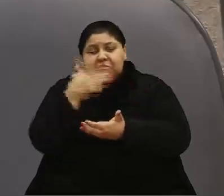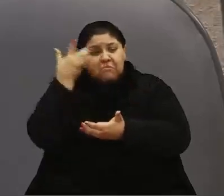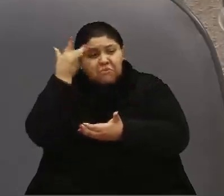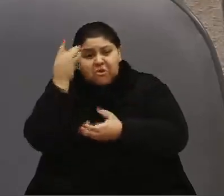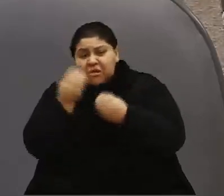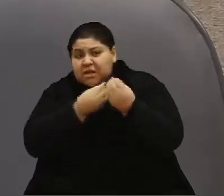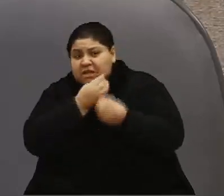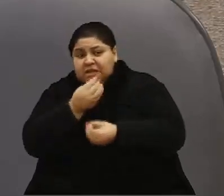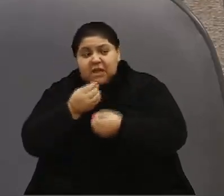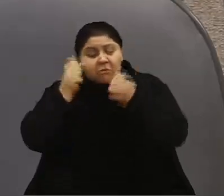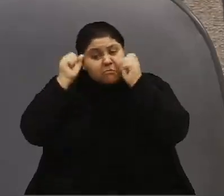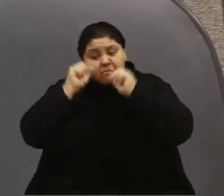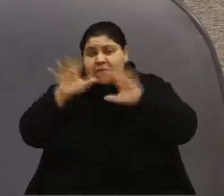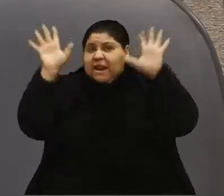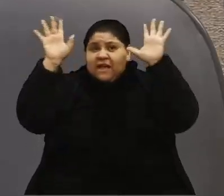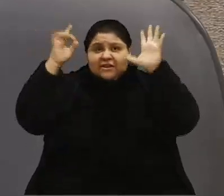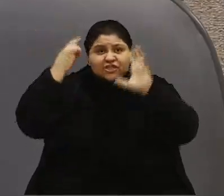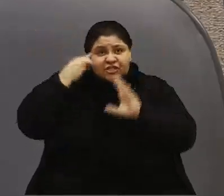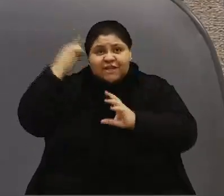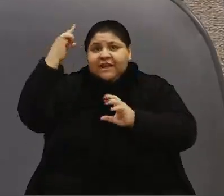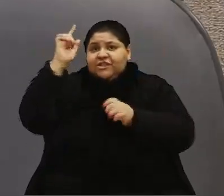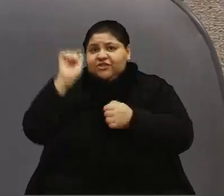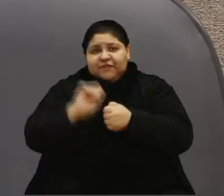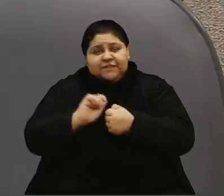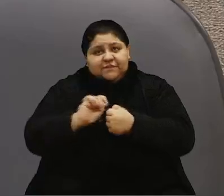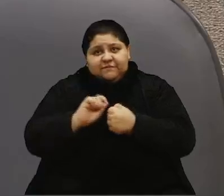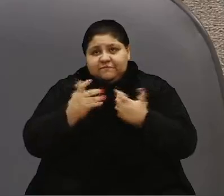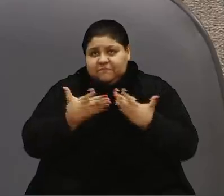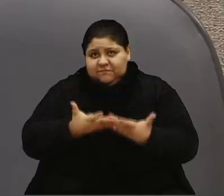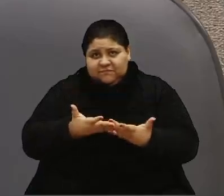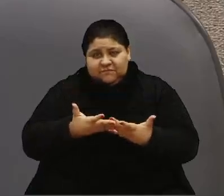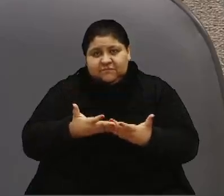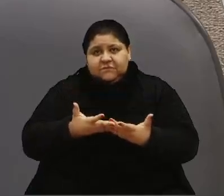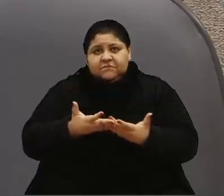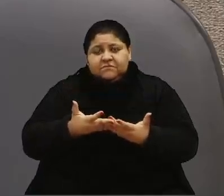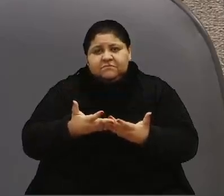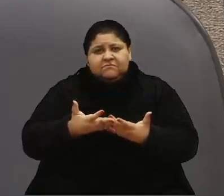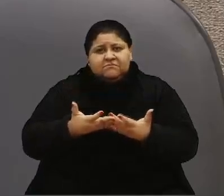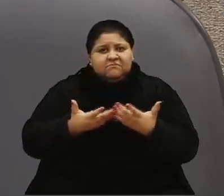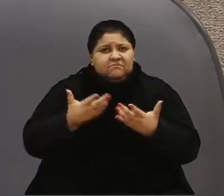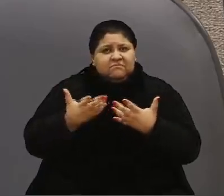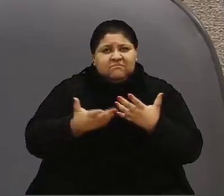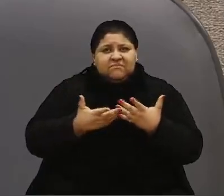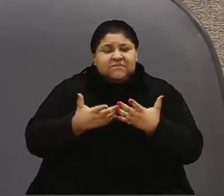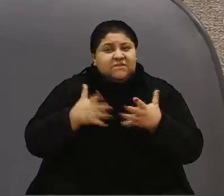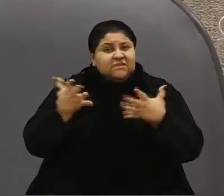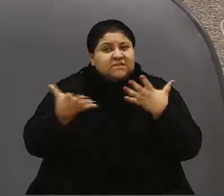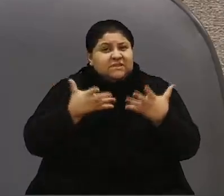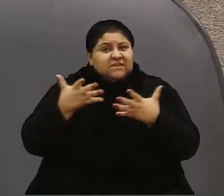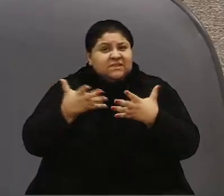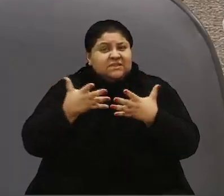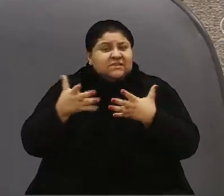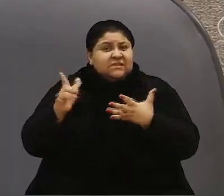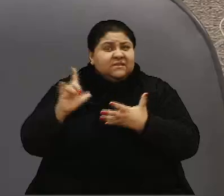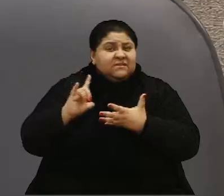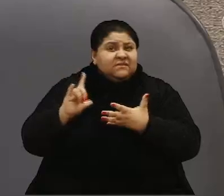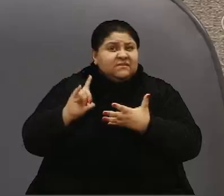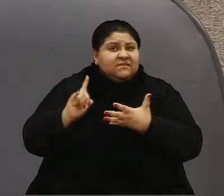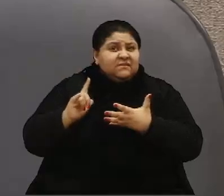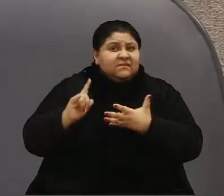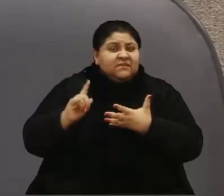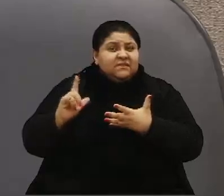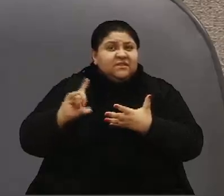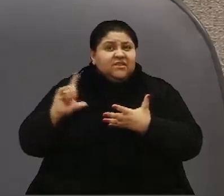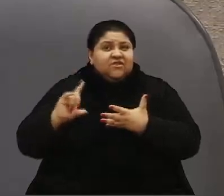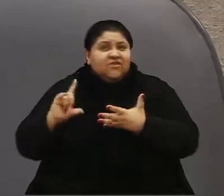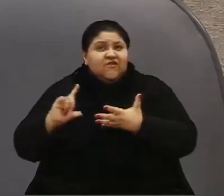é que teve a brilhante ideia de fazer, né, inclusive tá rodando aí nos corredores que ia ter um